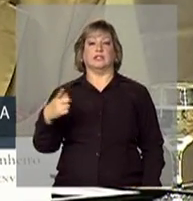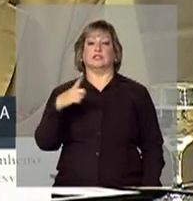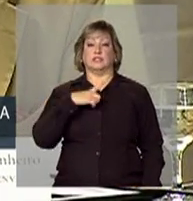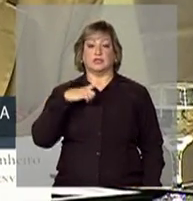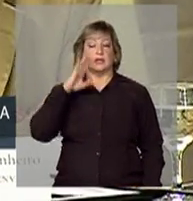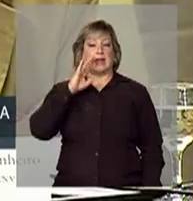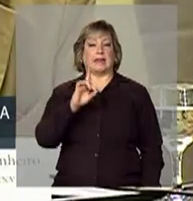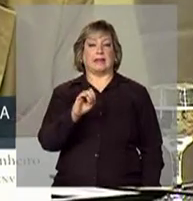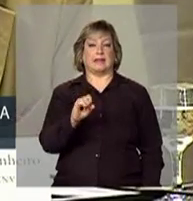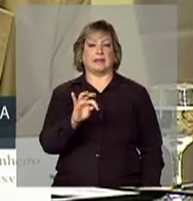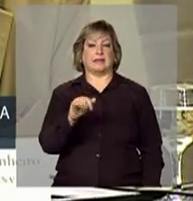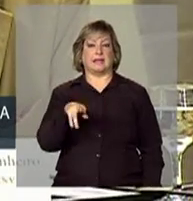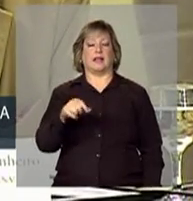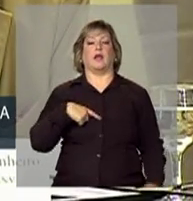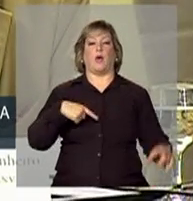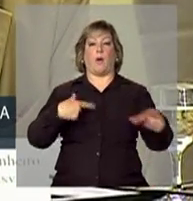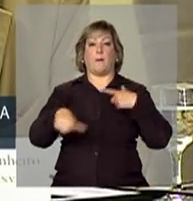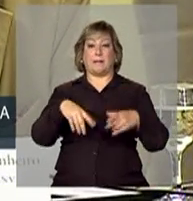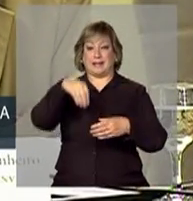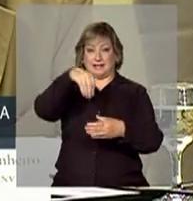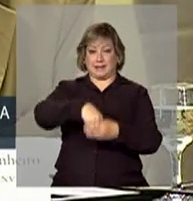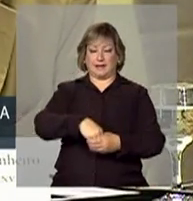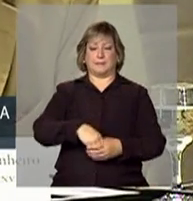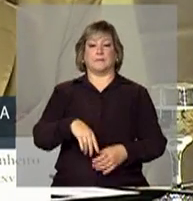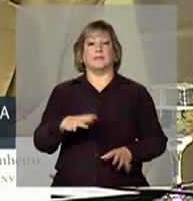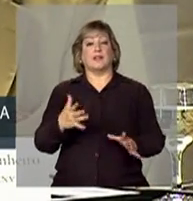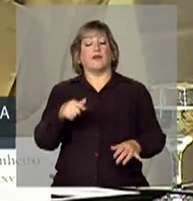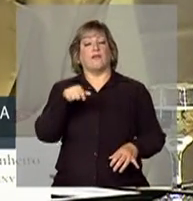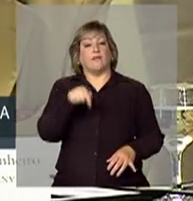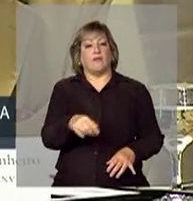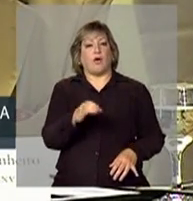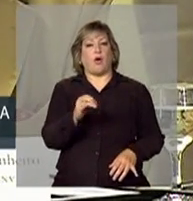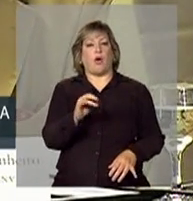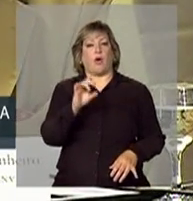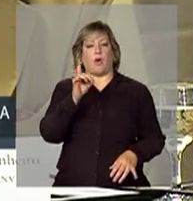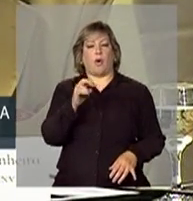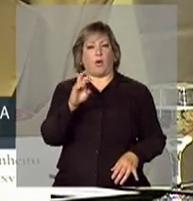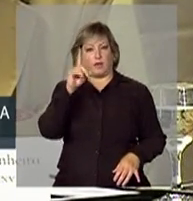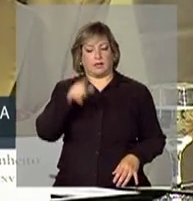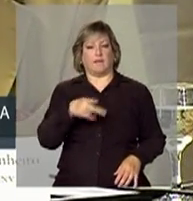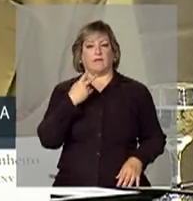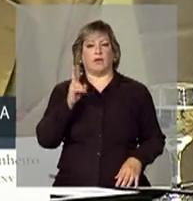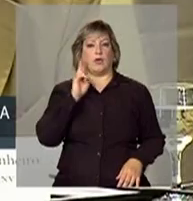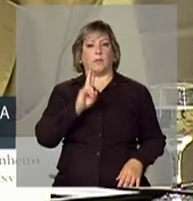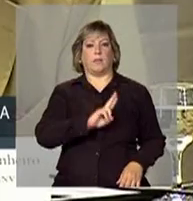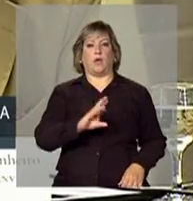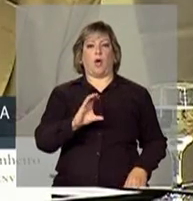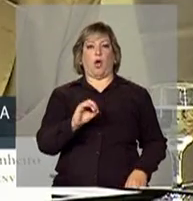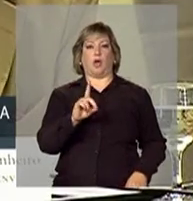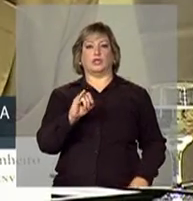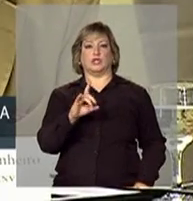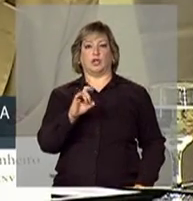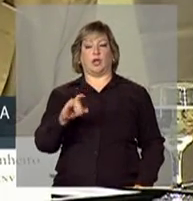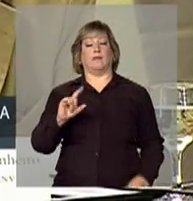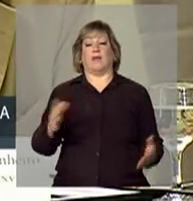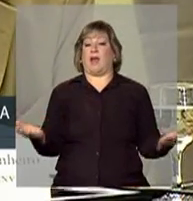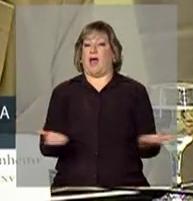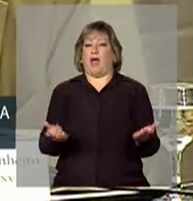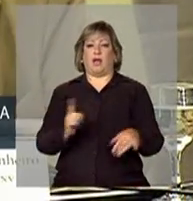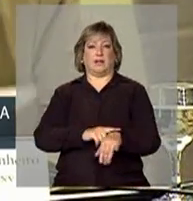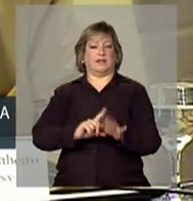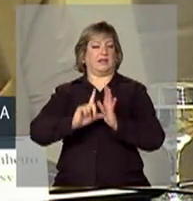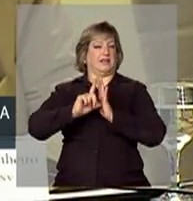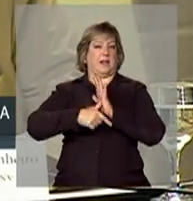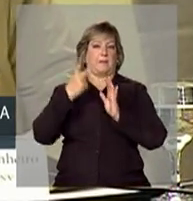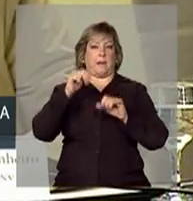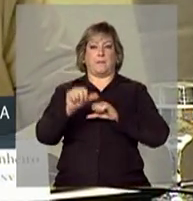destacamentos de operação interna. Talvez a ordem, a Luiza ontem dizia, devia ser COD DOI, mas agora é muito tarde para mudar,